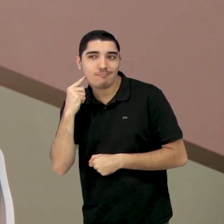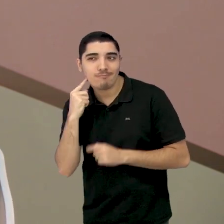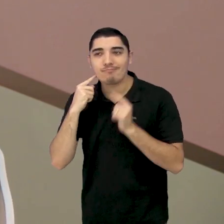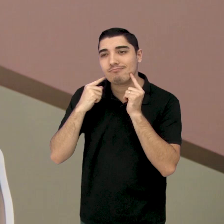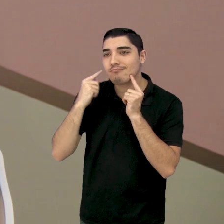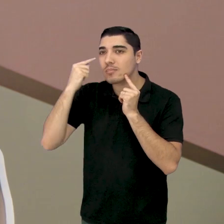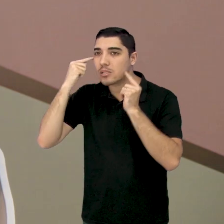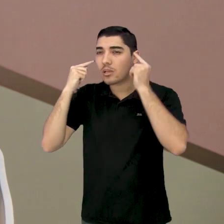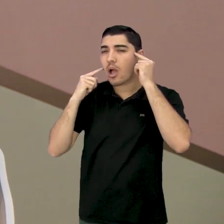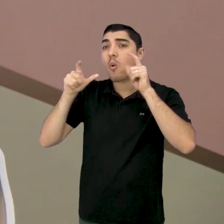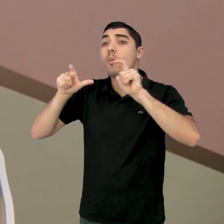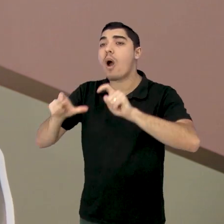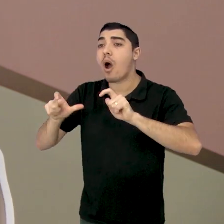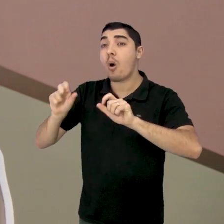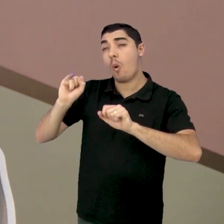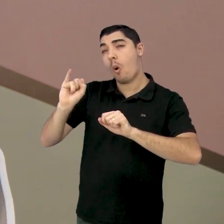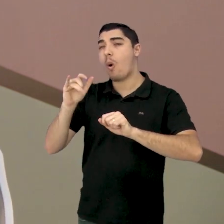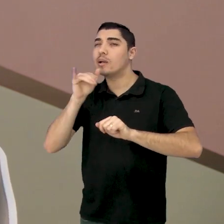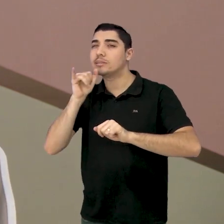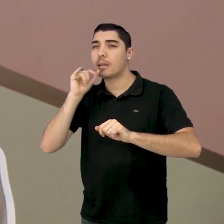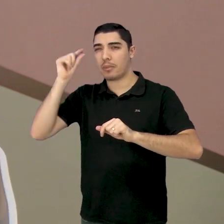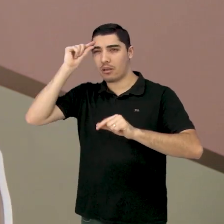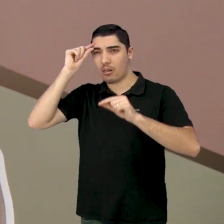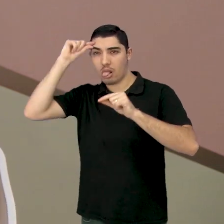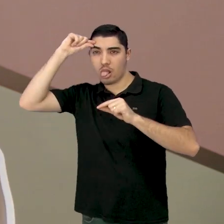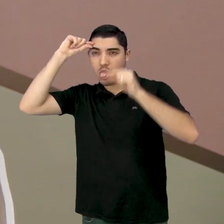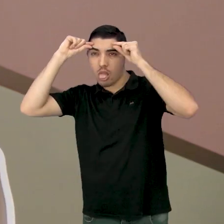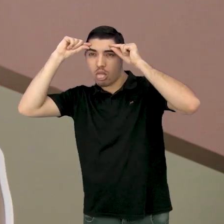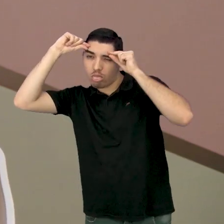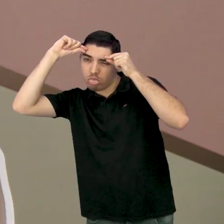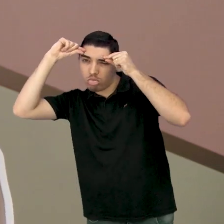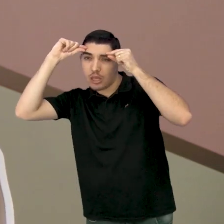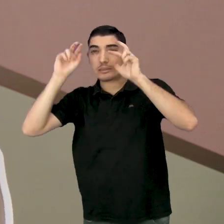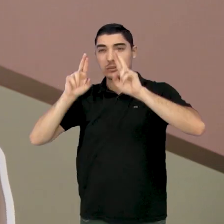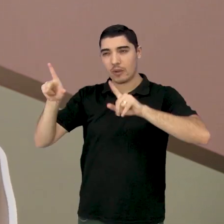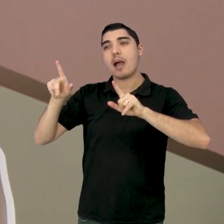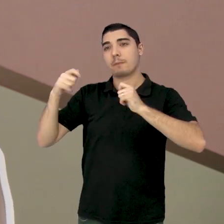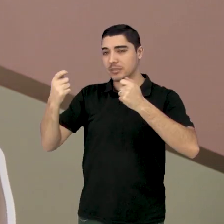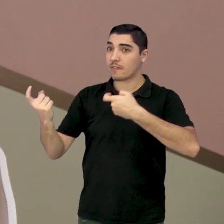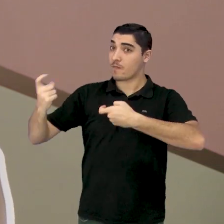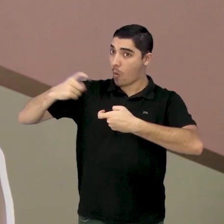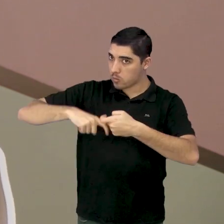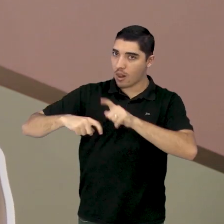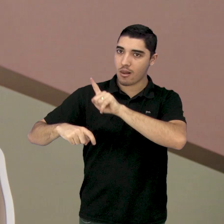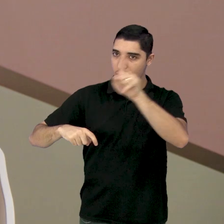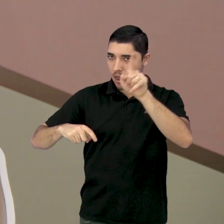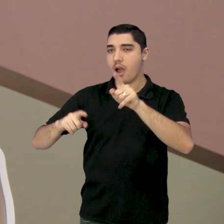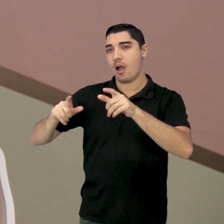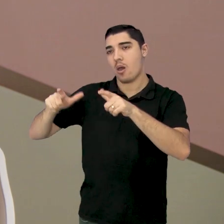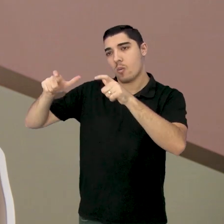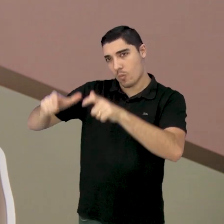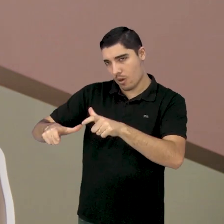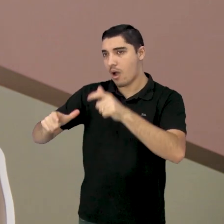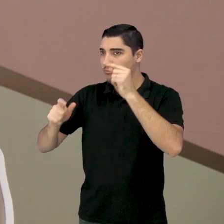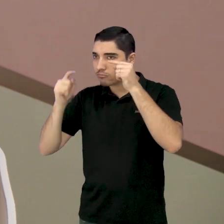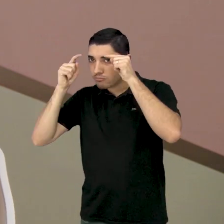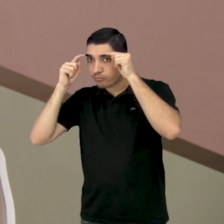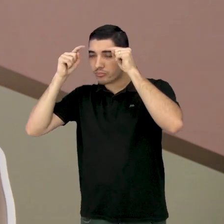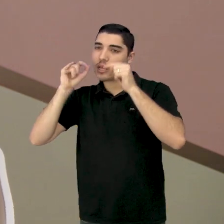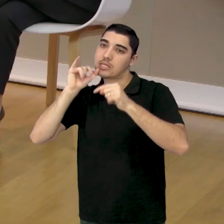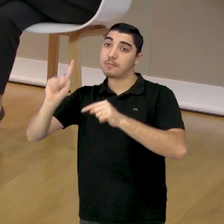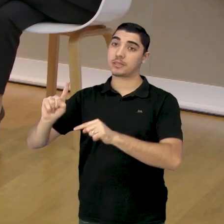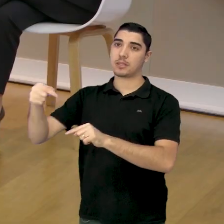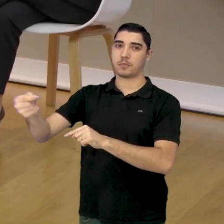botulínica, para corrigir se ficou uma sobrancelha diferente da outra. Então, ele precisa retornar no consultório para esse pós,